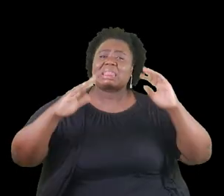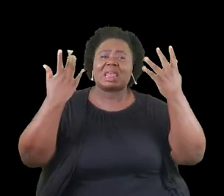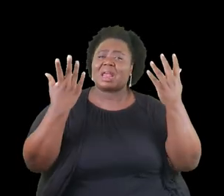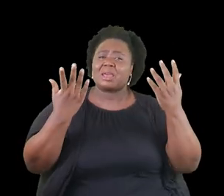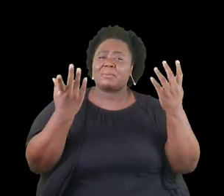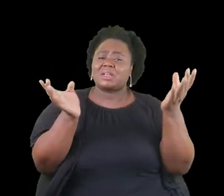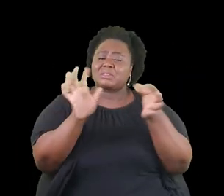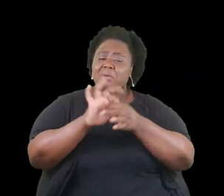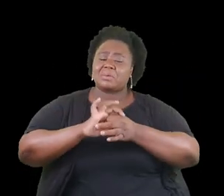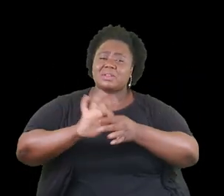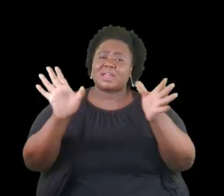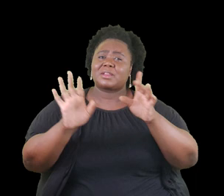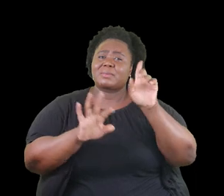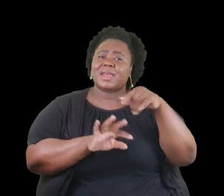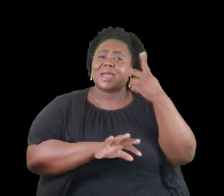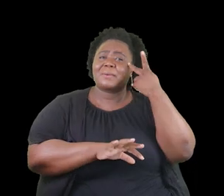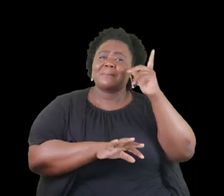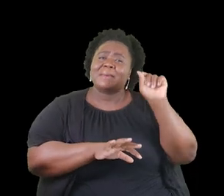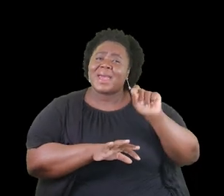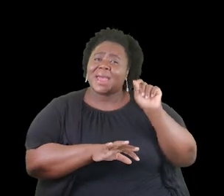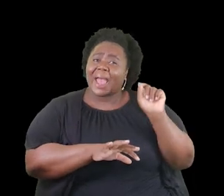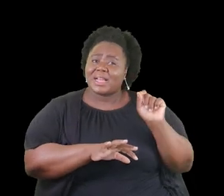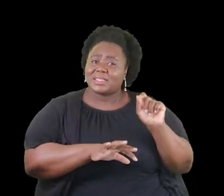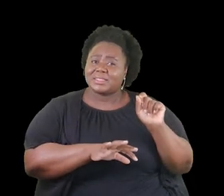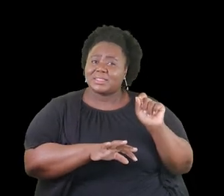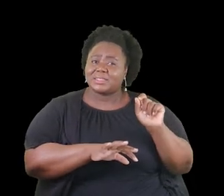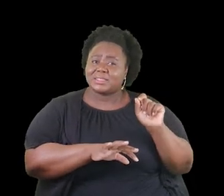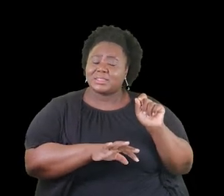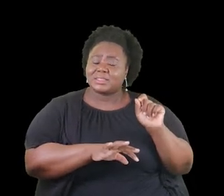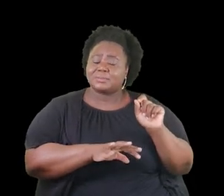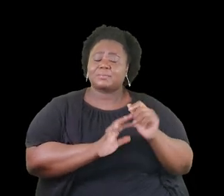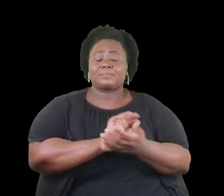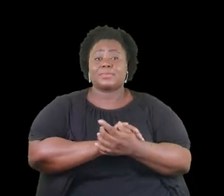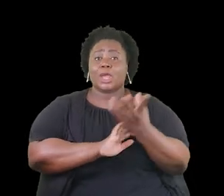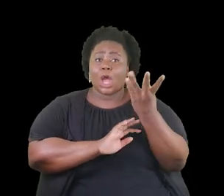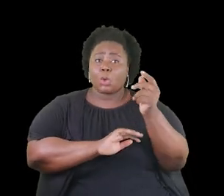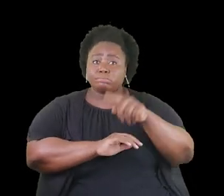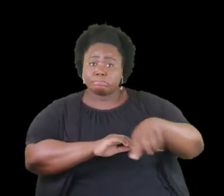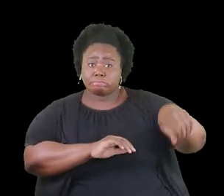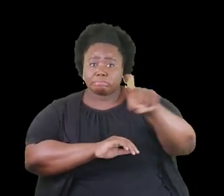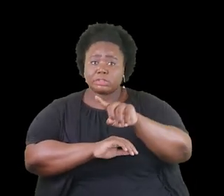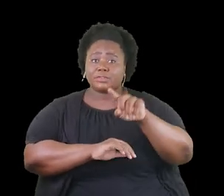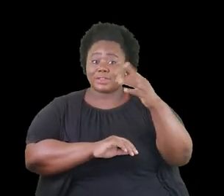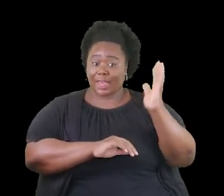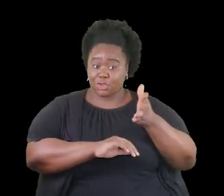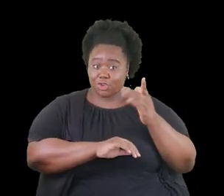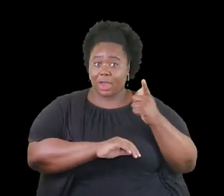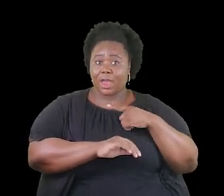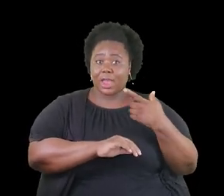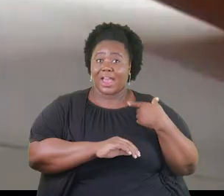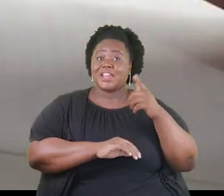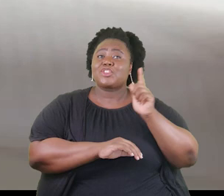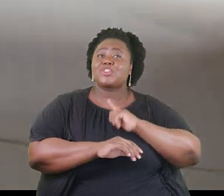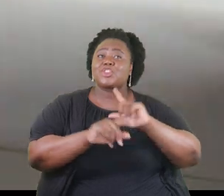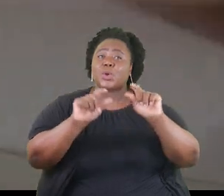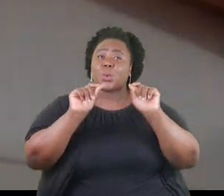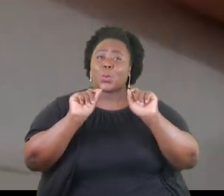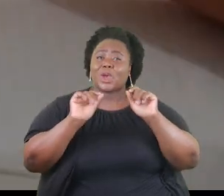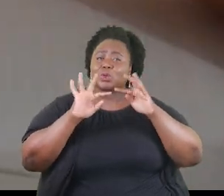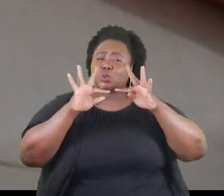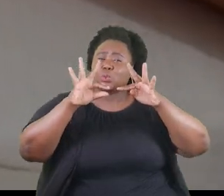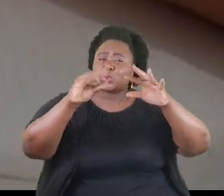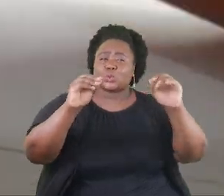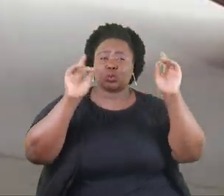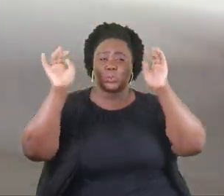comemoração de uma independência são para quem? Muitos de vocês que outrora tinham em si todos os sonhos